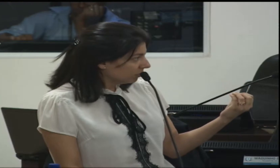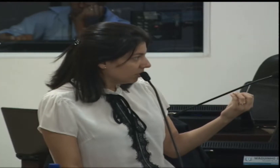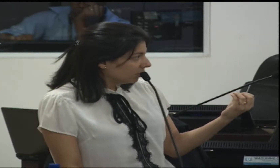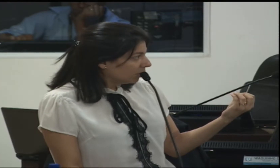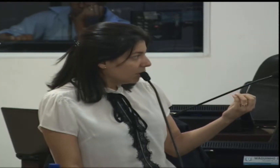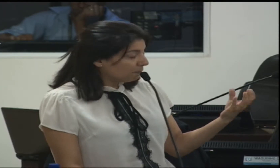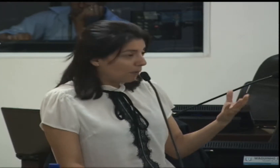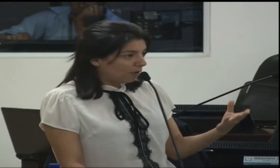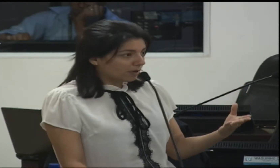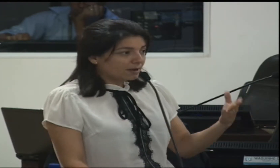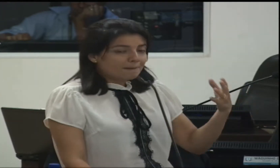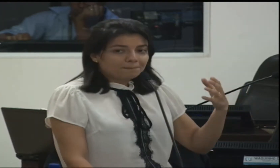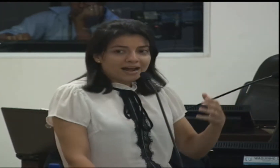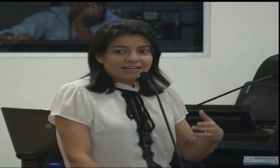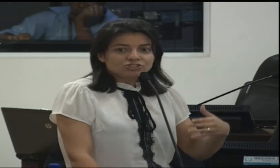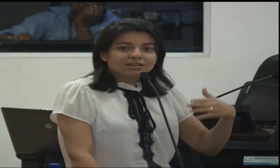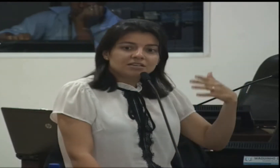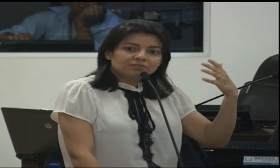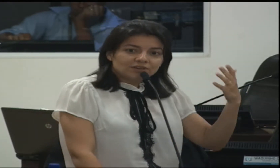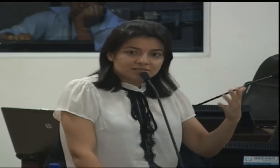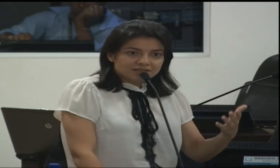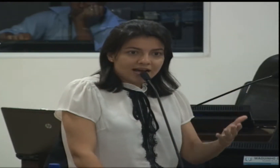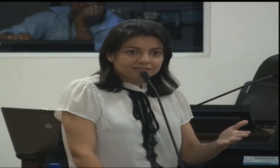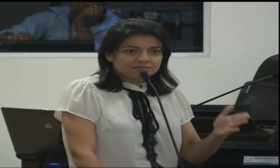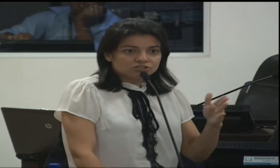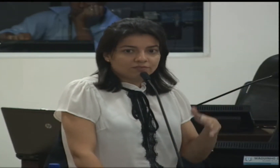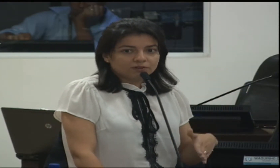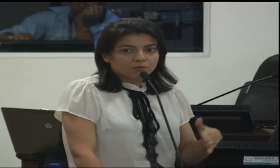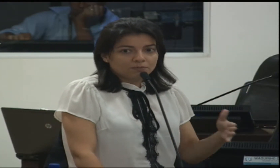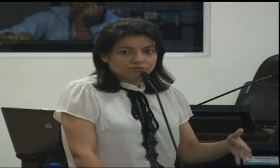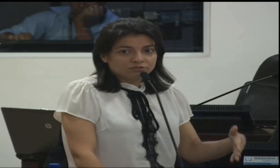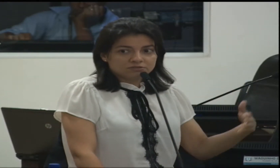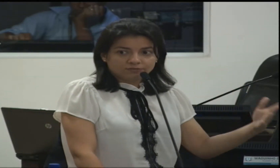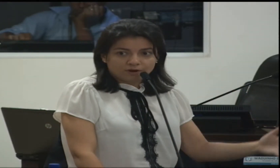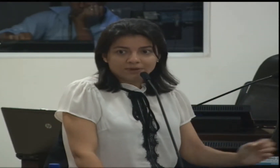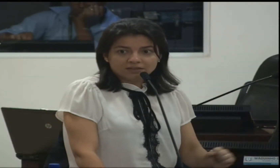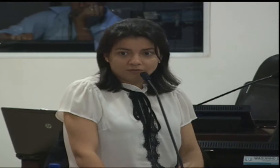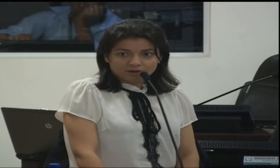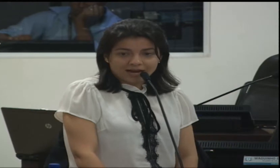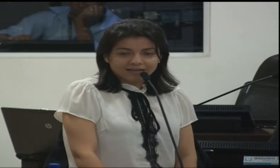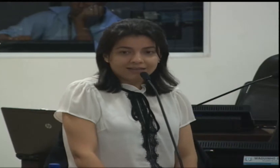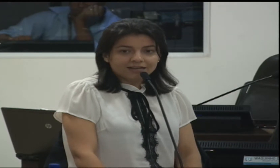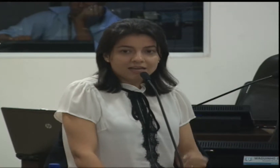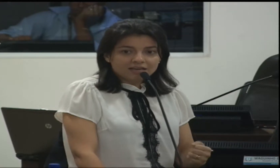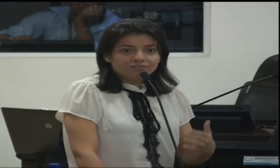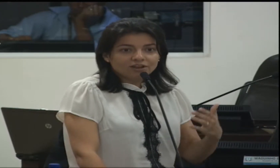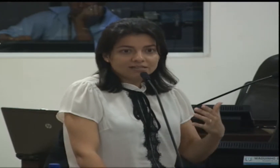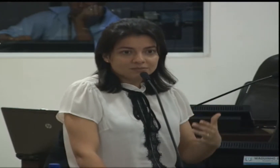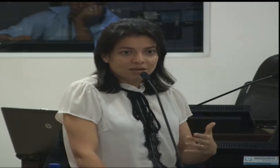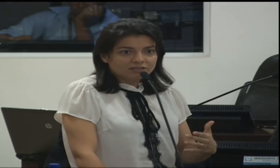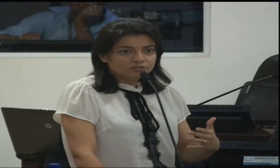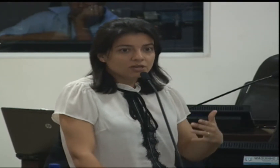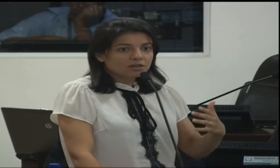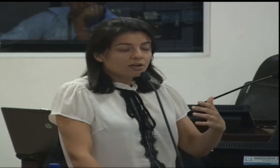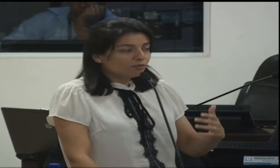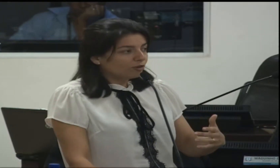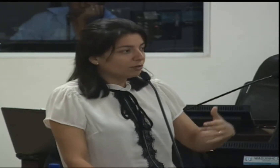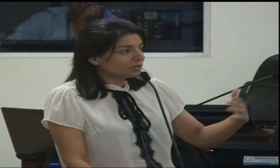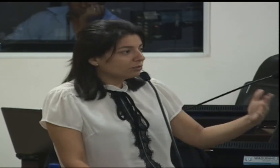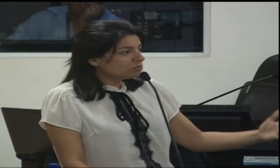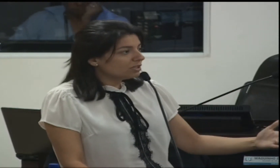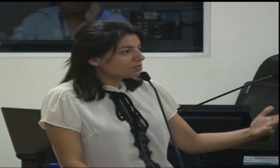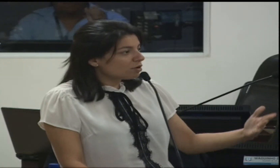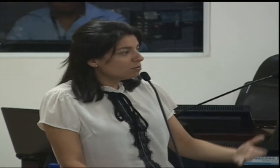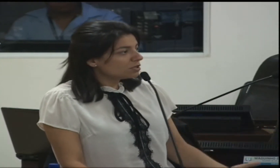comum por práticas enviesadas que já foram cometidas de forma equivocada e, infelizmente,